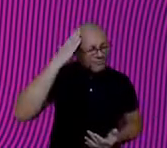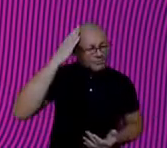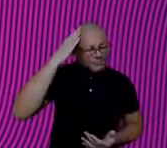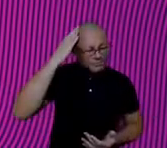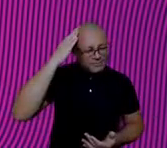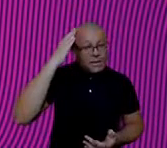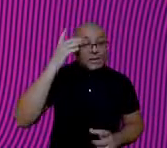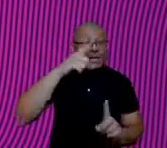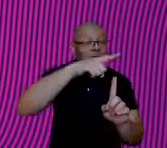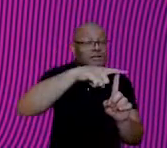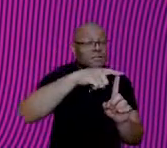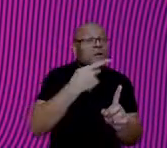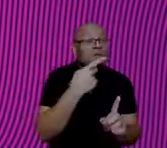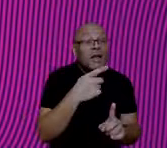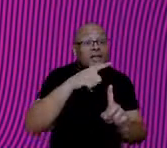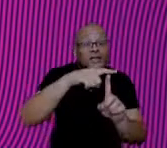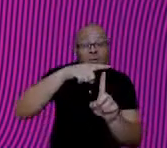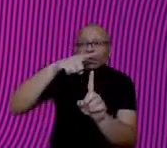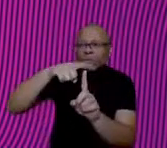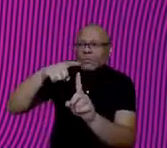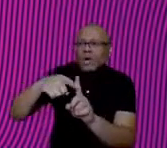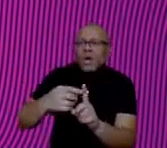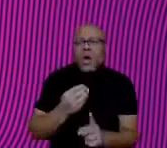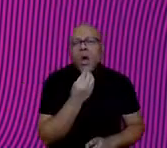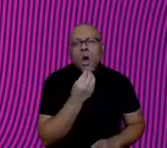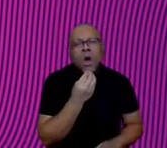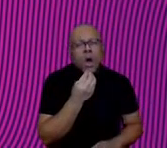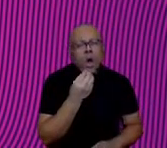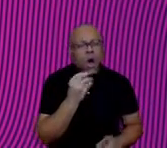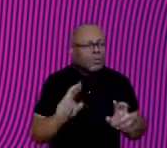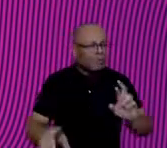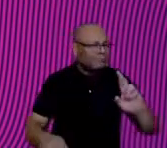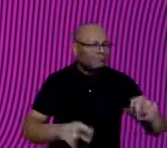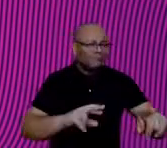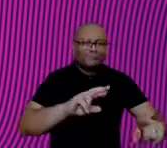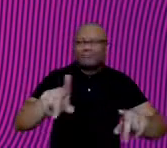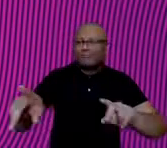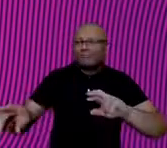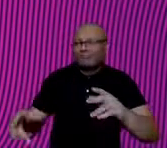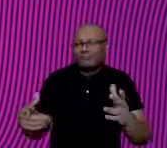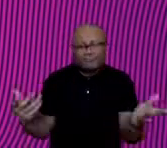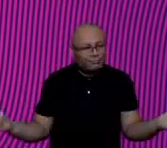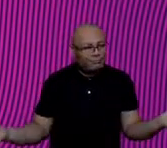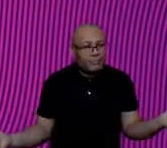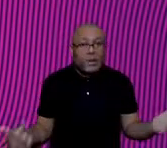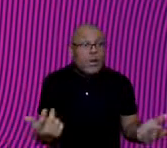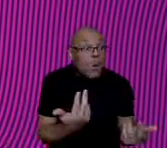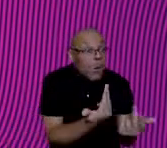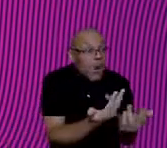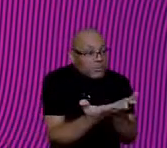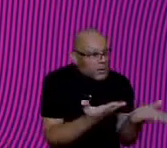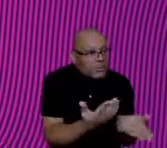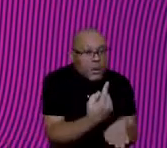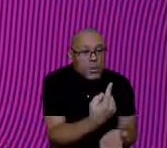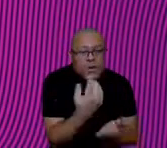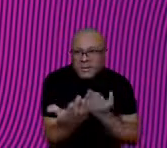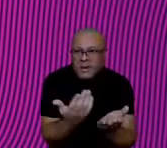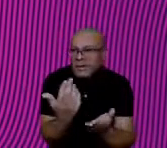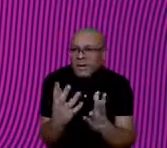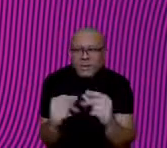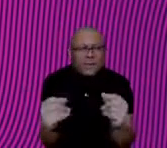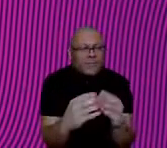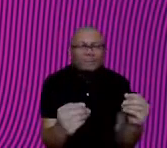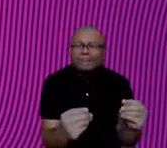mas cada vez mais é óbvio que são doenças com a fisiopatologia diferentes. Não vai ter um tratamento curativo para a doença de Parkinson, vai ter